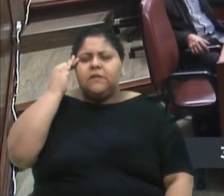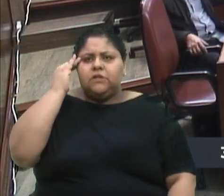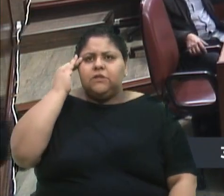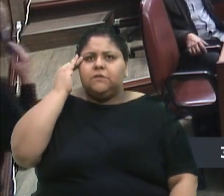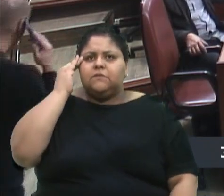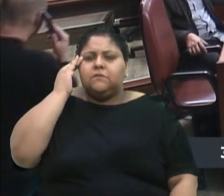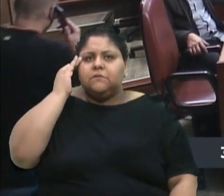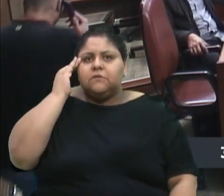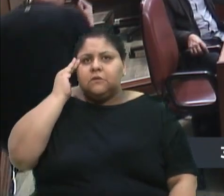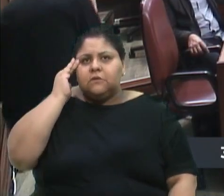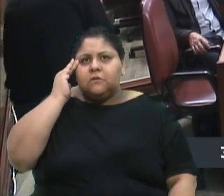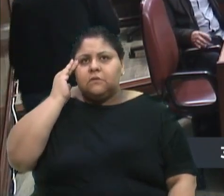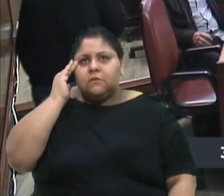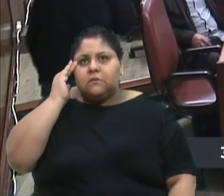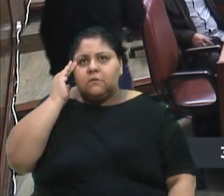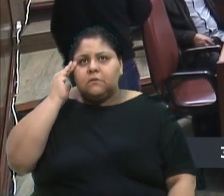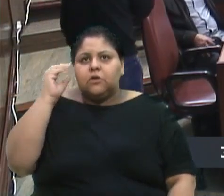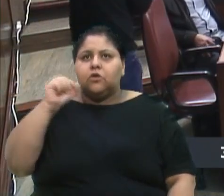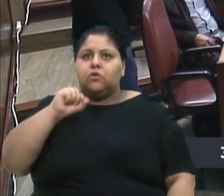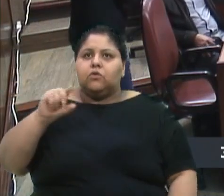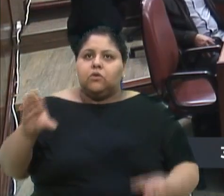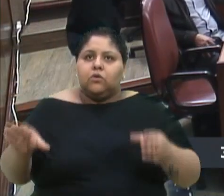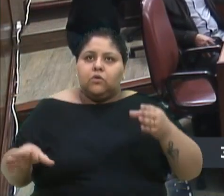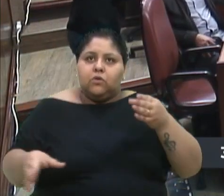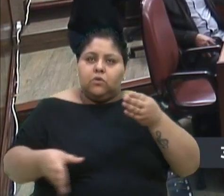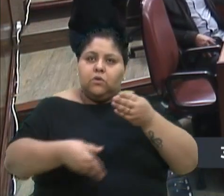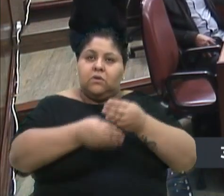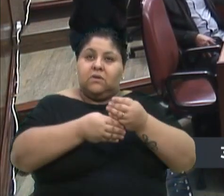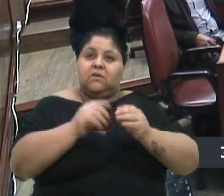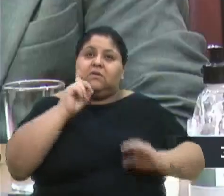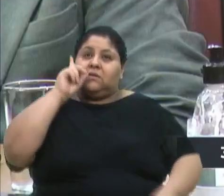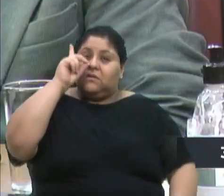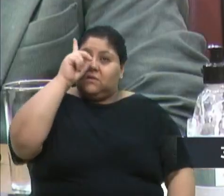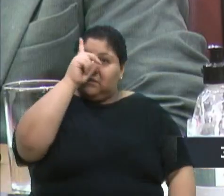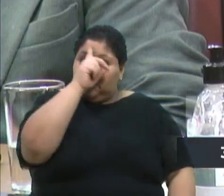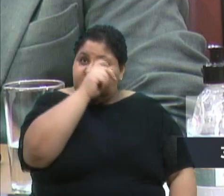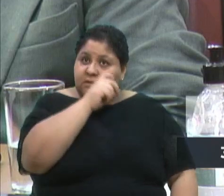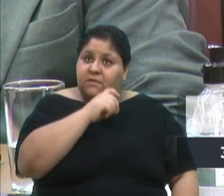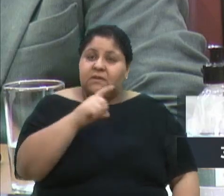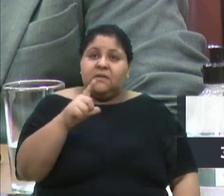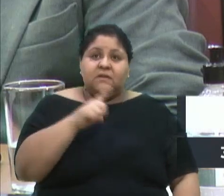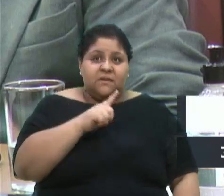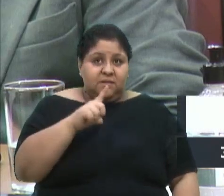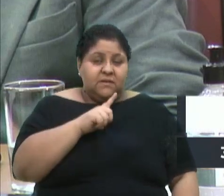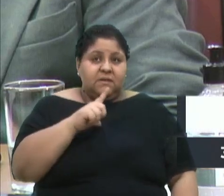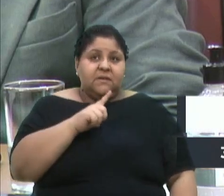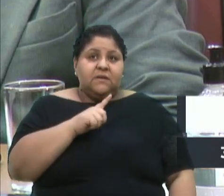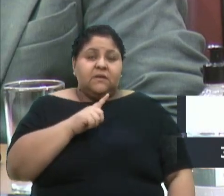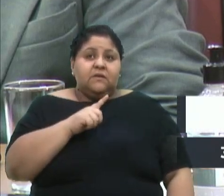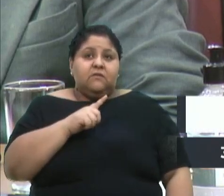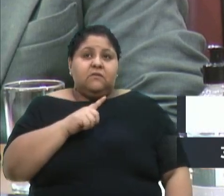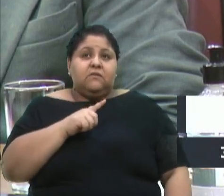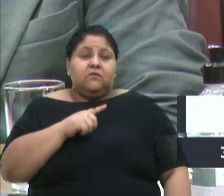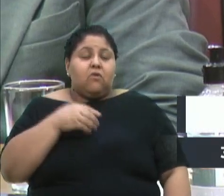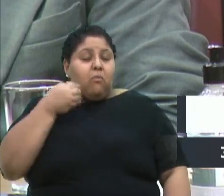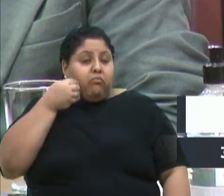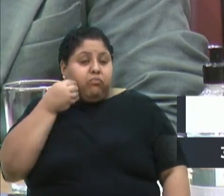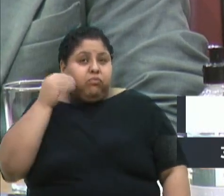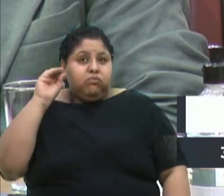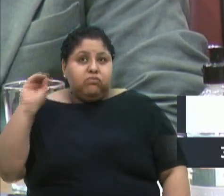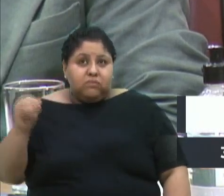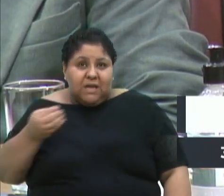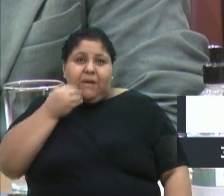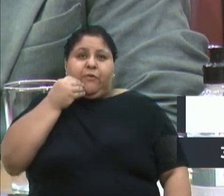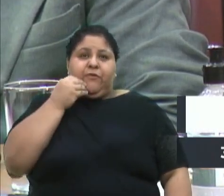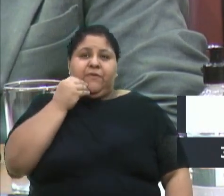que com essa emenda dificultaria, né, que teriam possíveis aproveitadores, né, é isso aí,